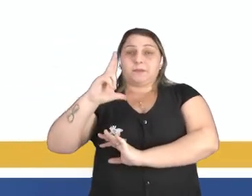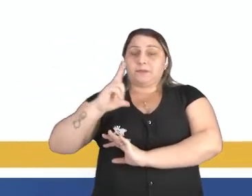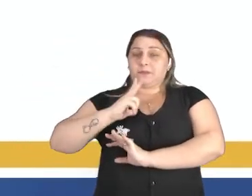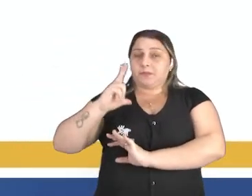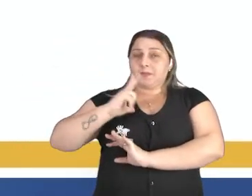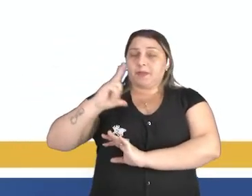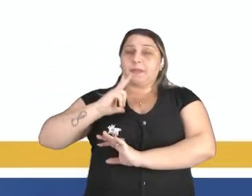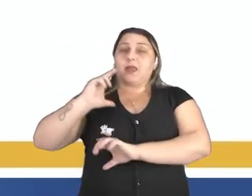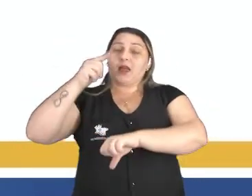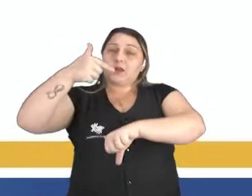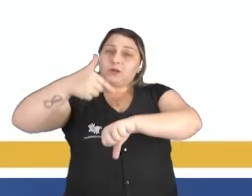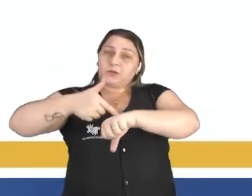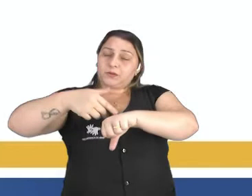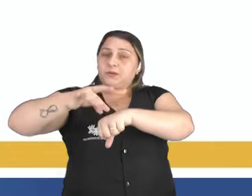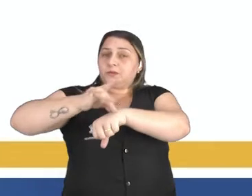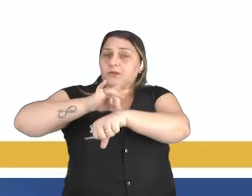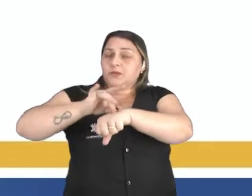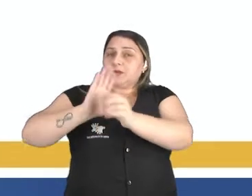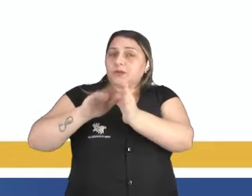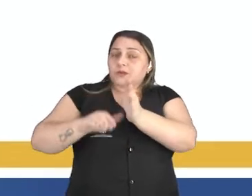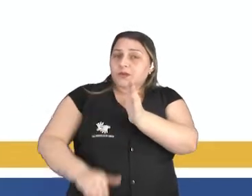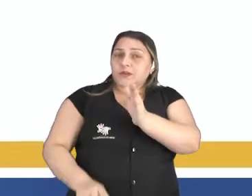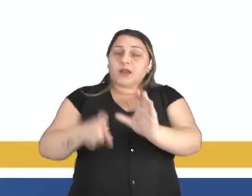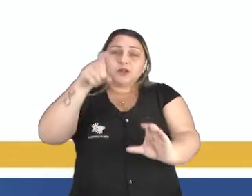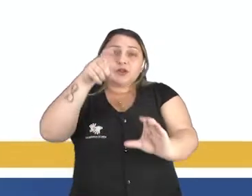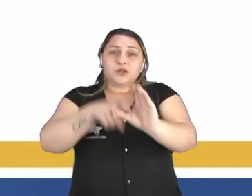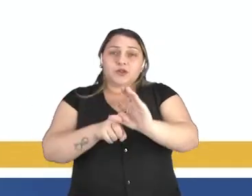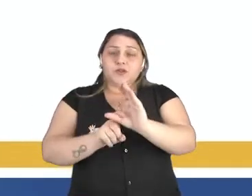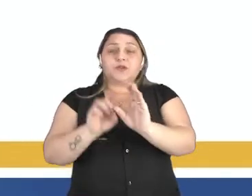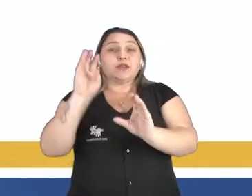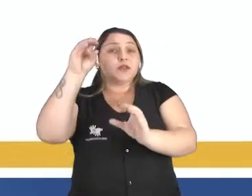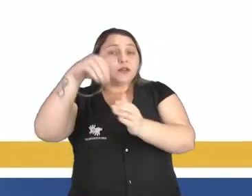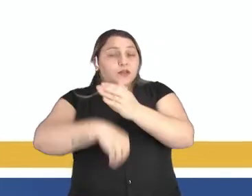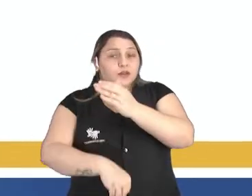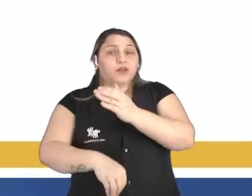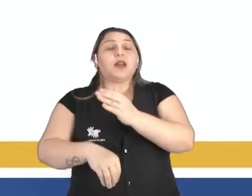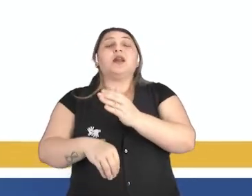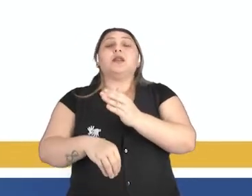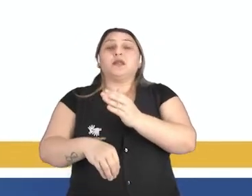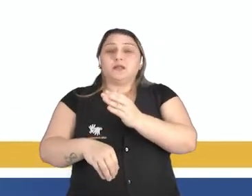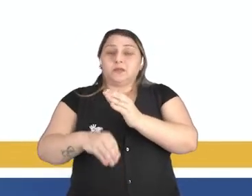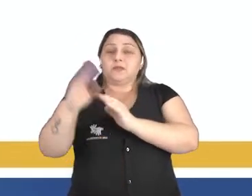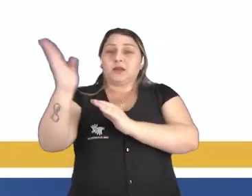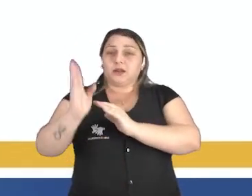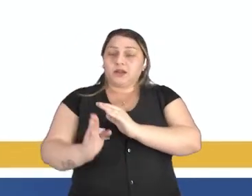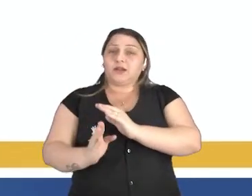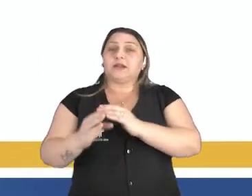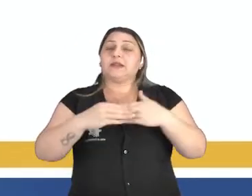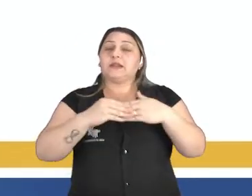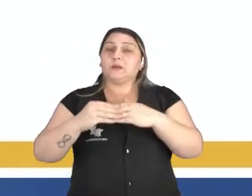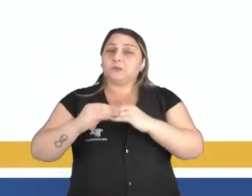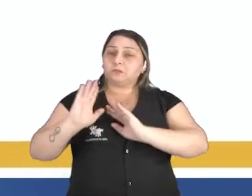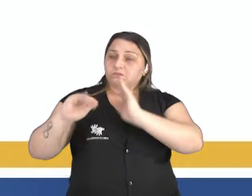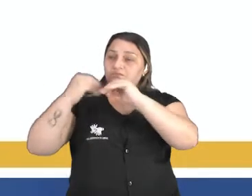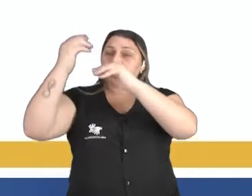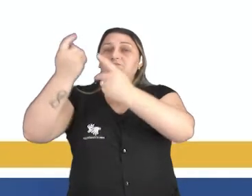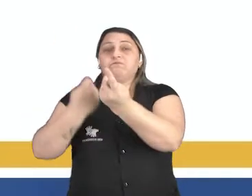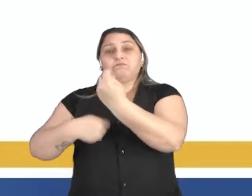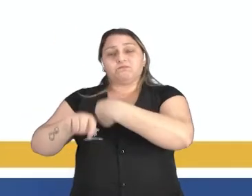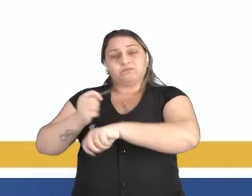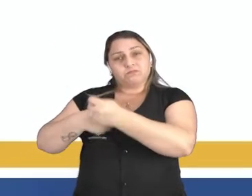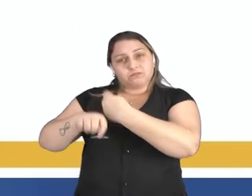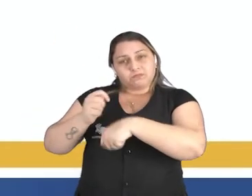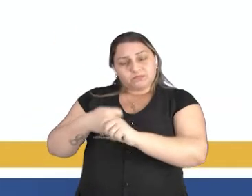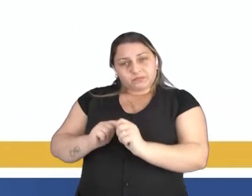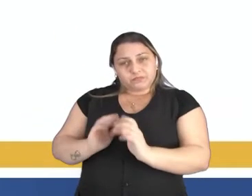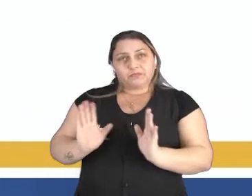de petróleo, né? Reduzir a dívida externa brasileira, diminuir a inflação, né? E trazer o crescimento econômico. Então, ele vem com algumas